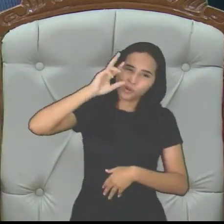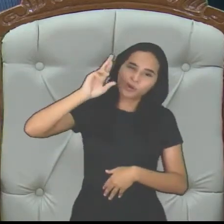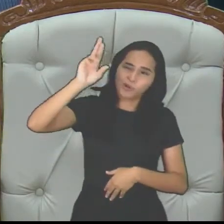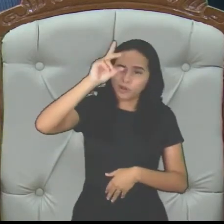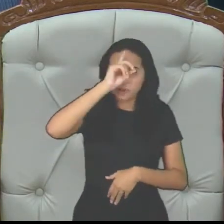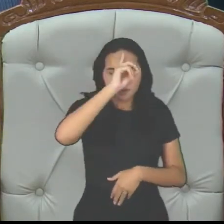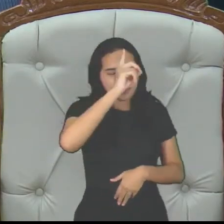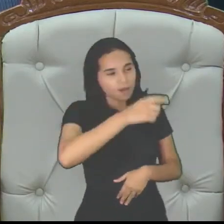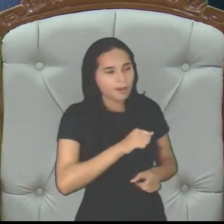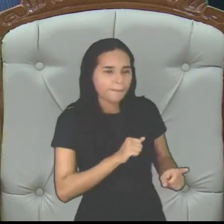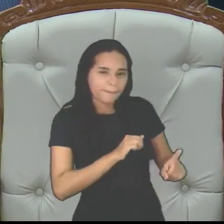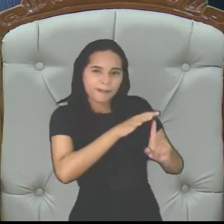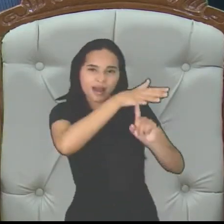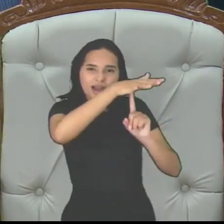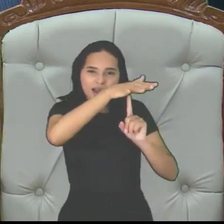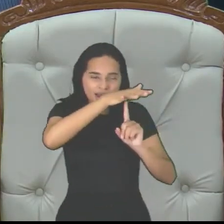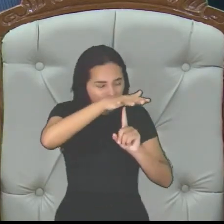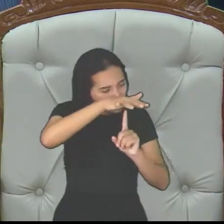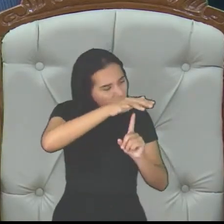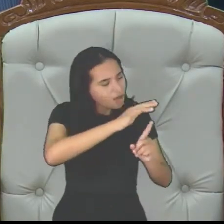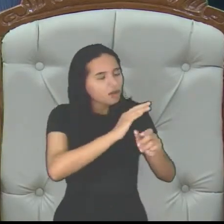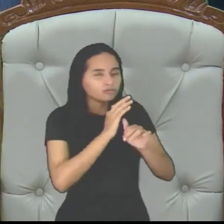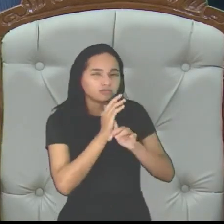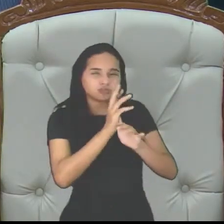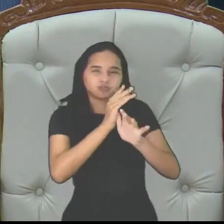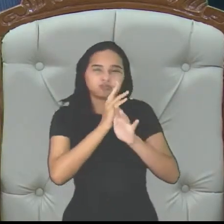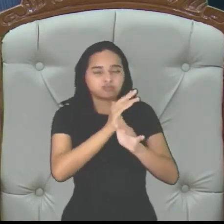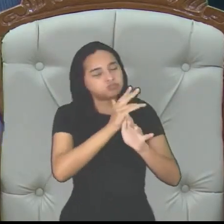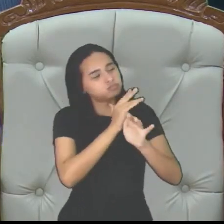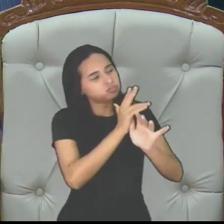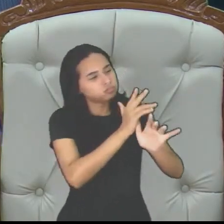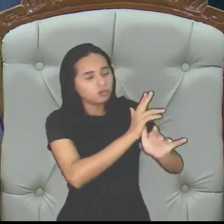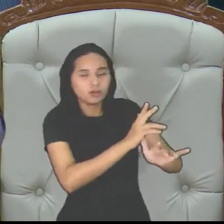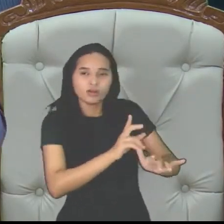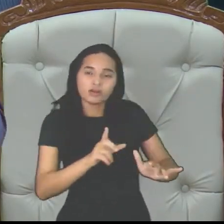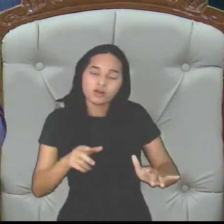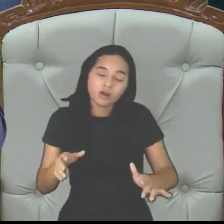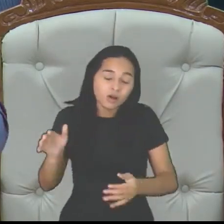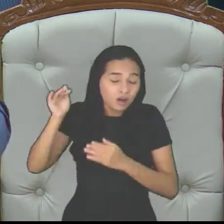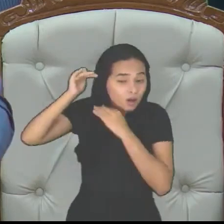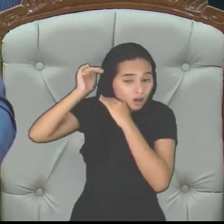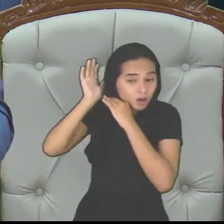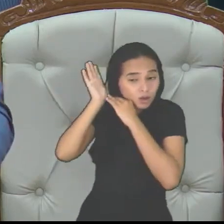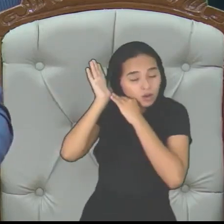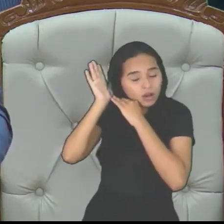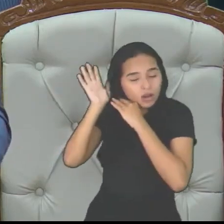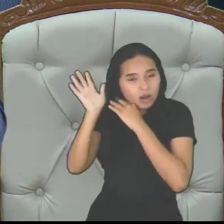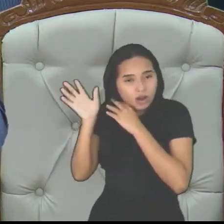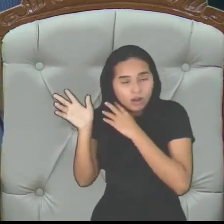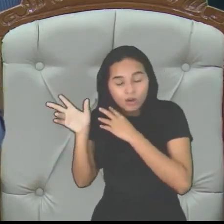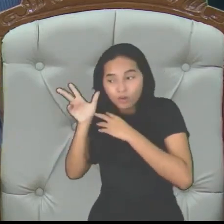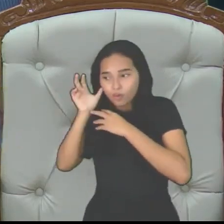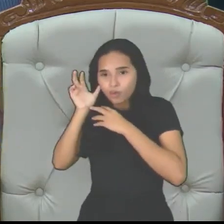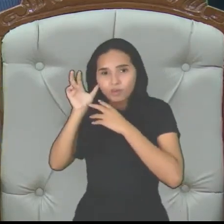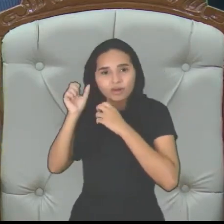o arcanjo e vai tocar a trombeta, e os nossos ouvidos precisam estar afinados com o céu para que